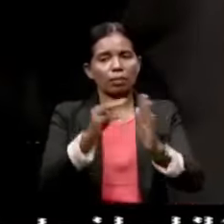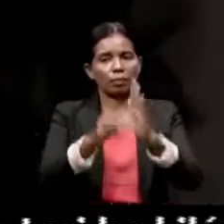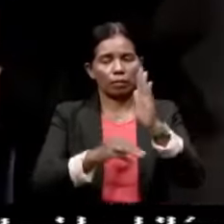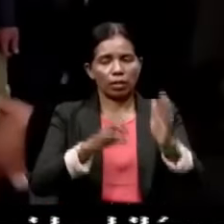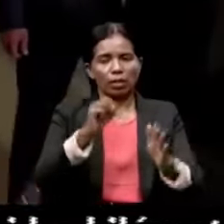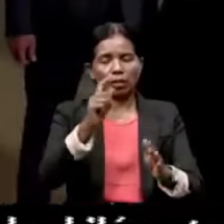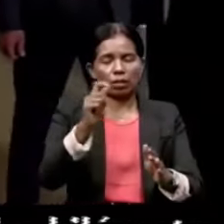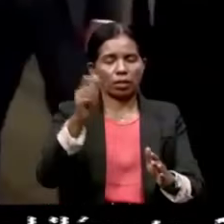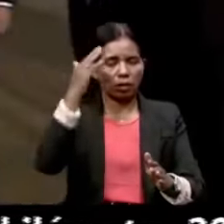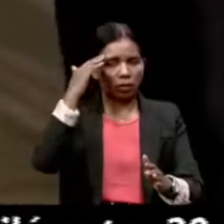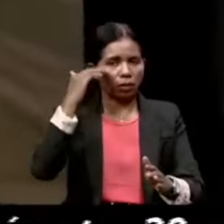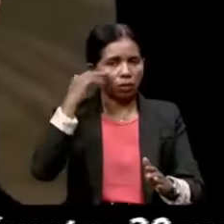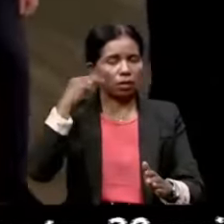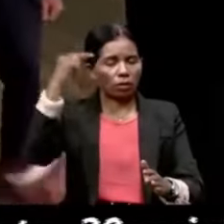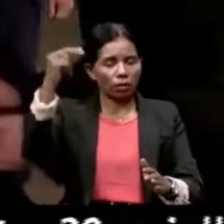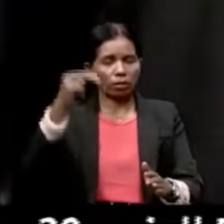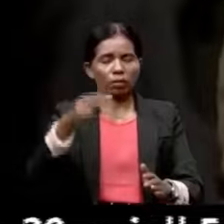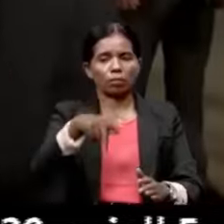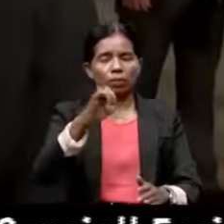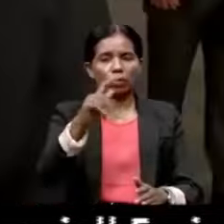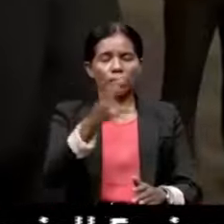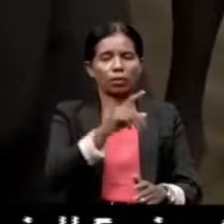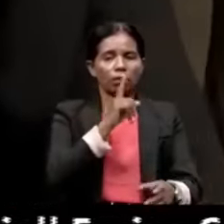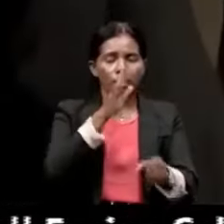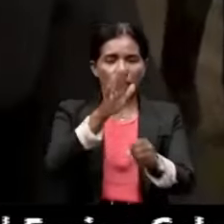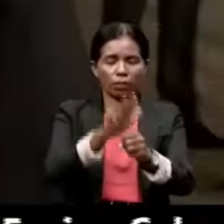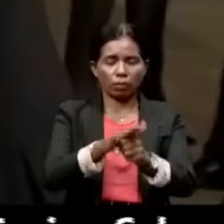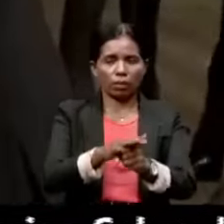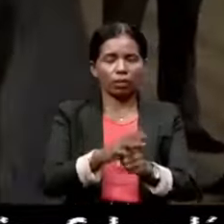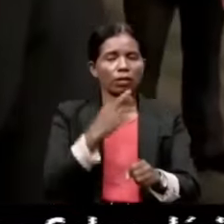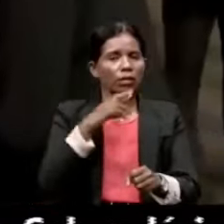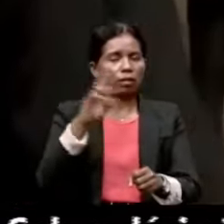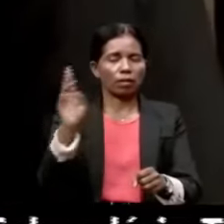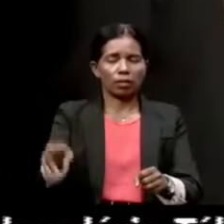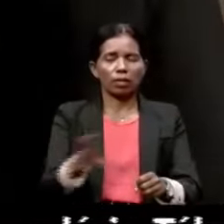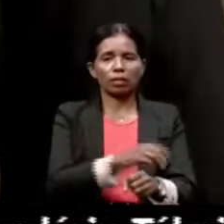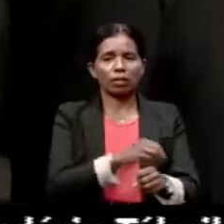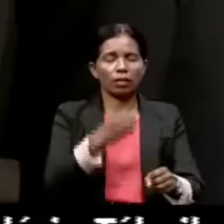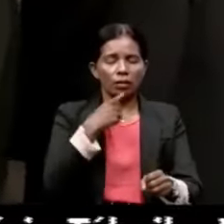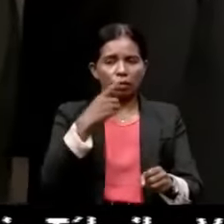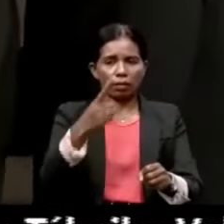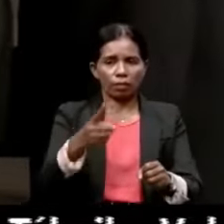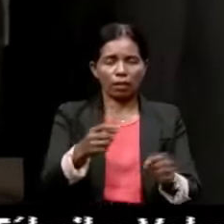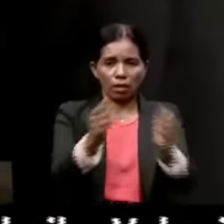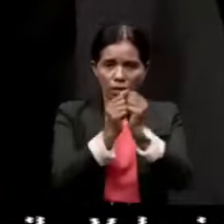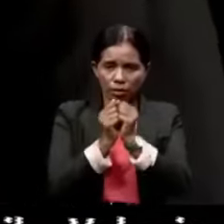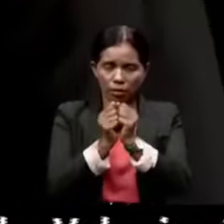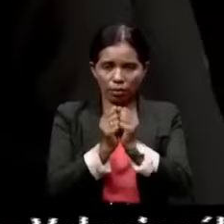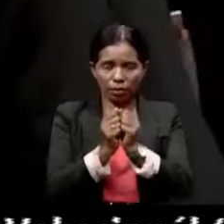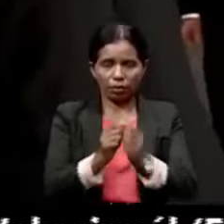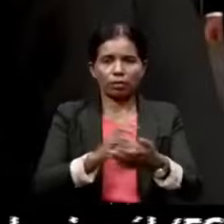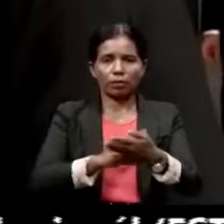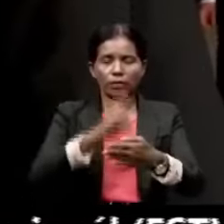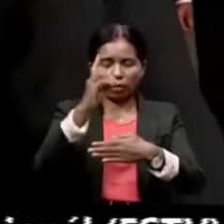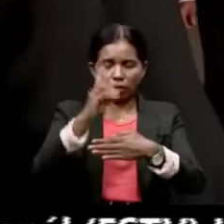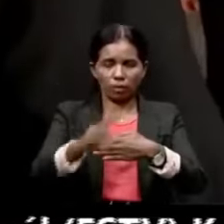estatal Korea Norte Putin elogia Kim no promete rezeita restrição unilateral ilegítima hamutu hodi